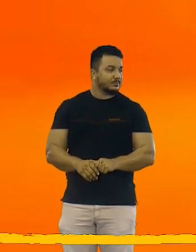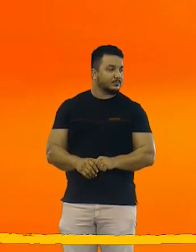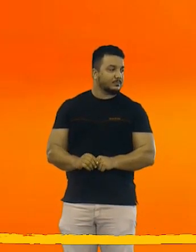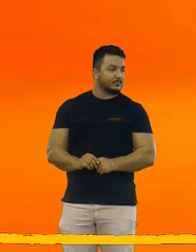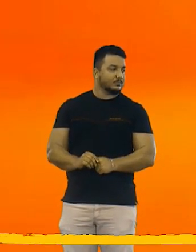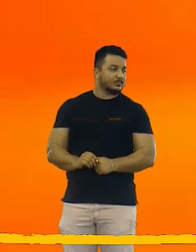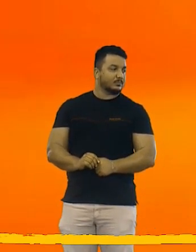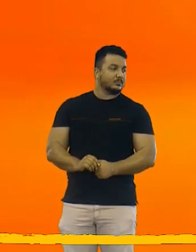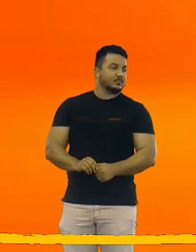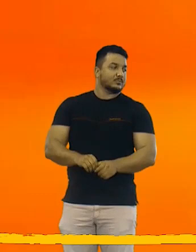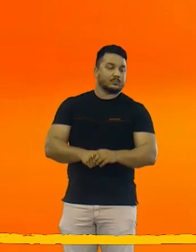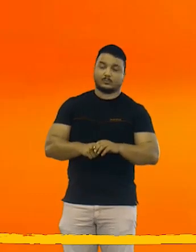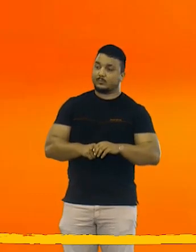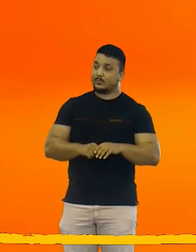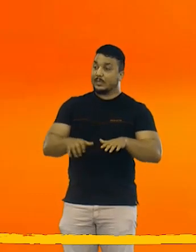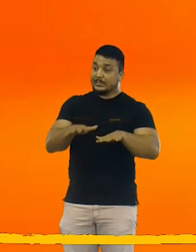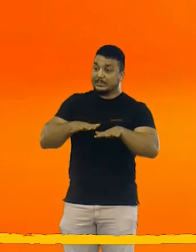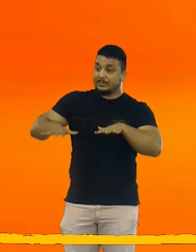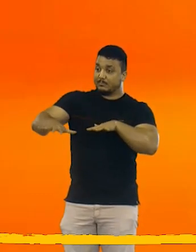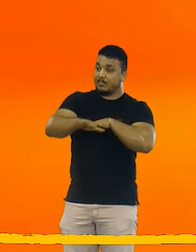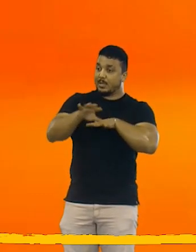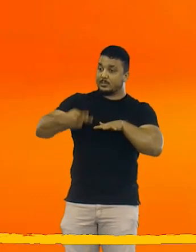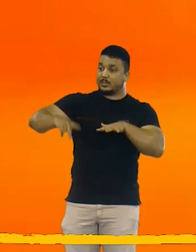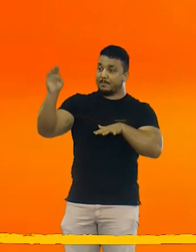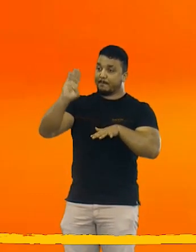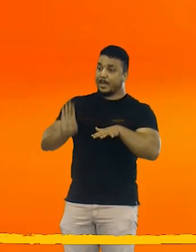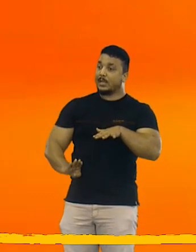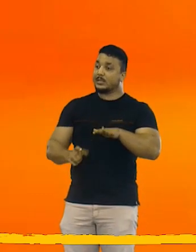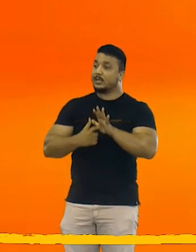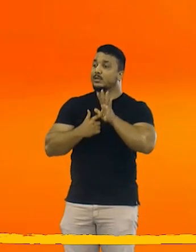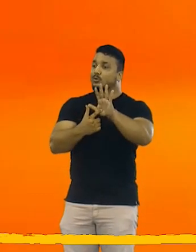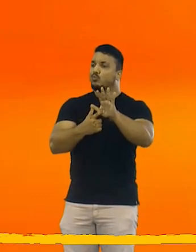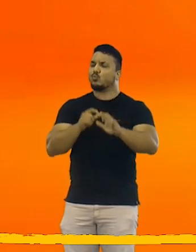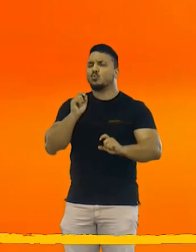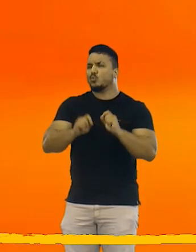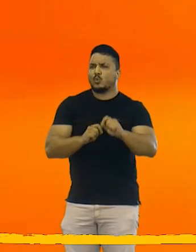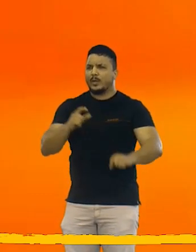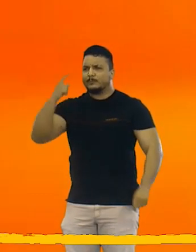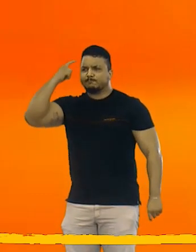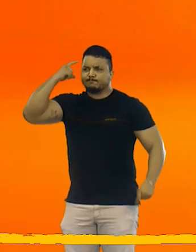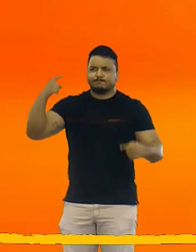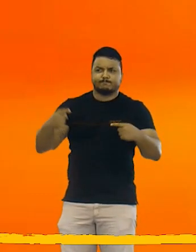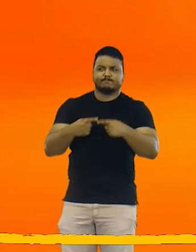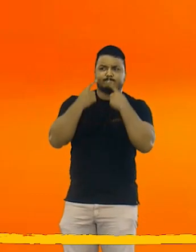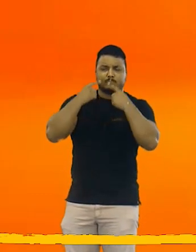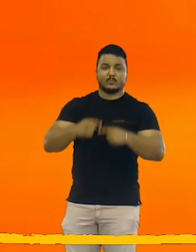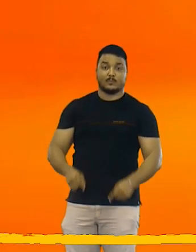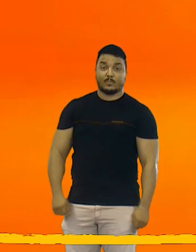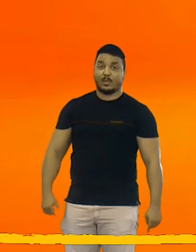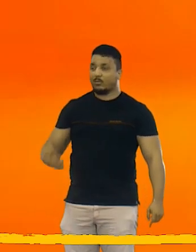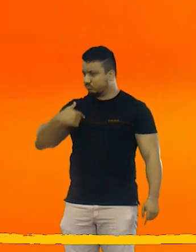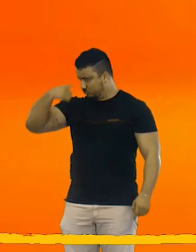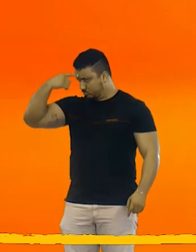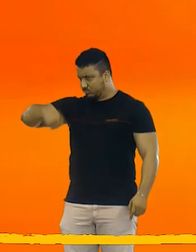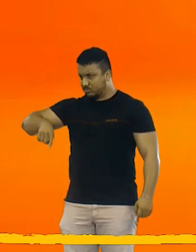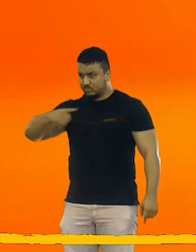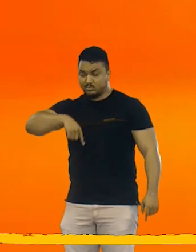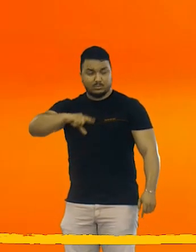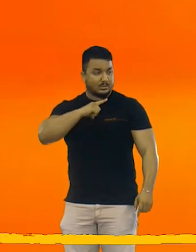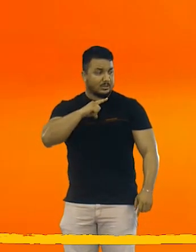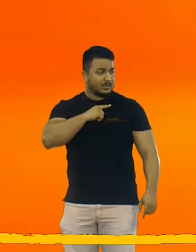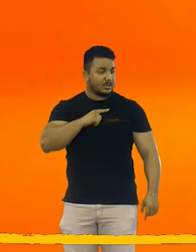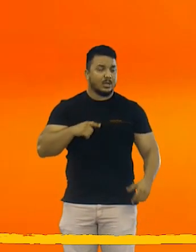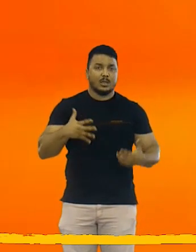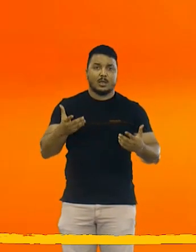ó. O espaço brasileiro, o texto apresenta argumentos que refletem o seguinte ponto. Galera, não sei se alguém aqui,